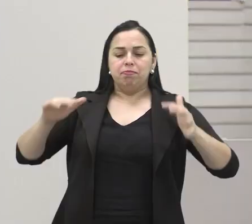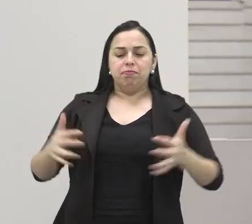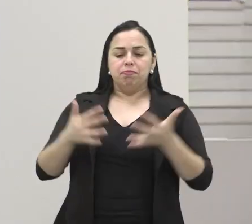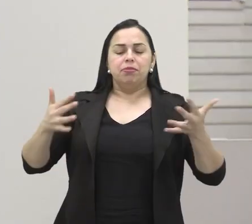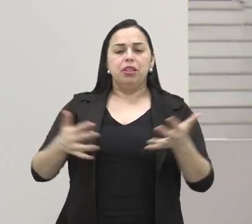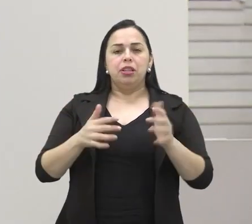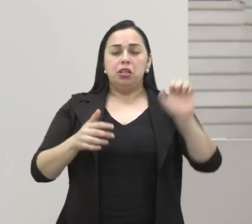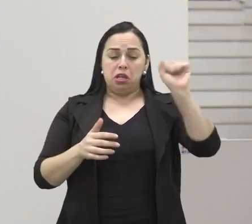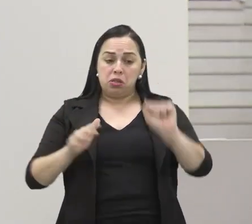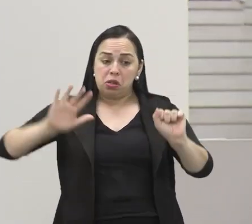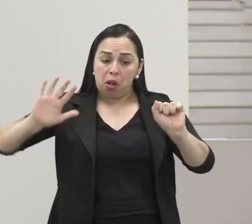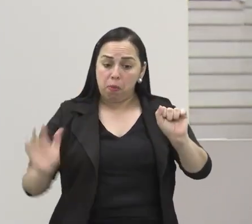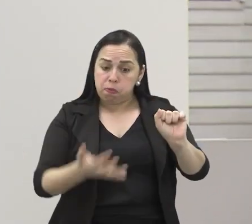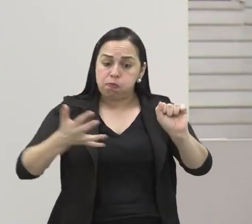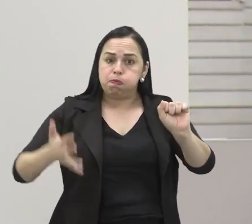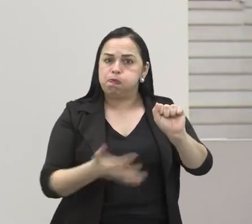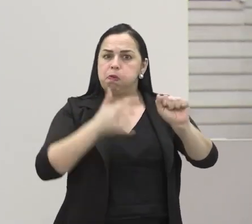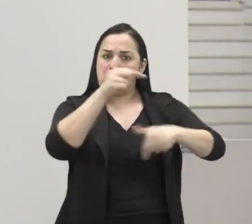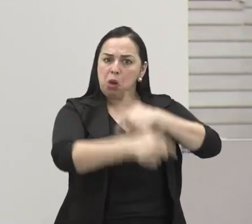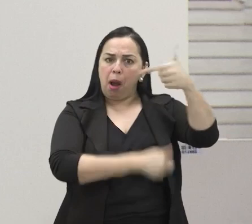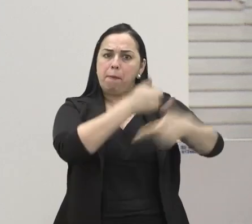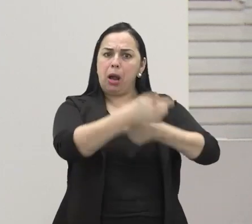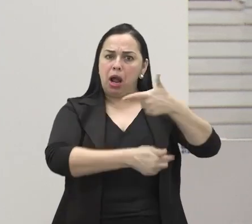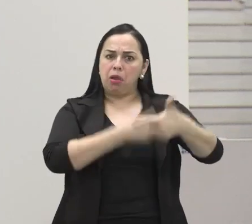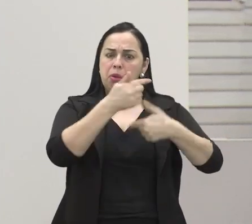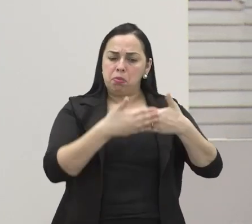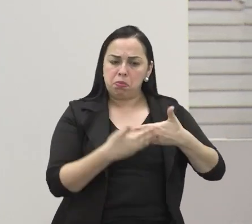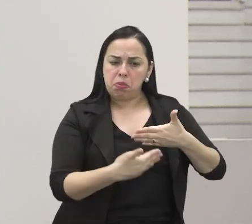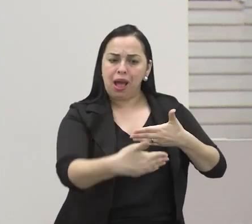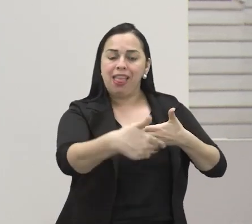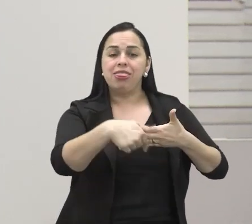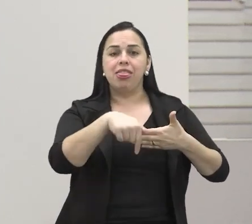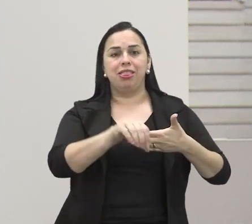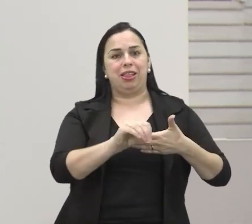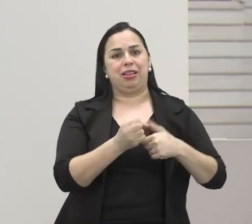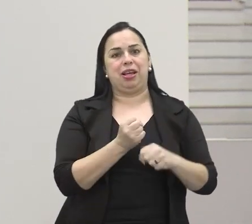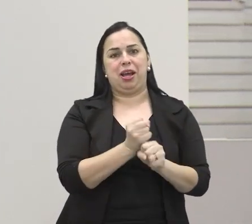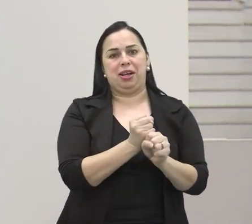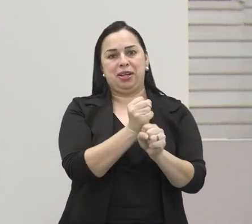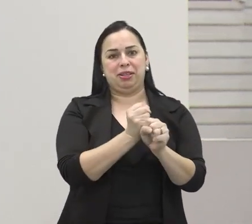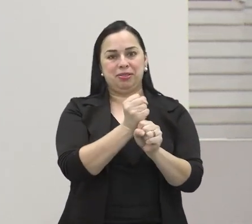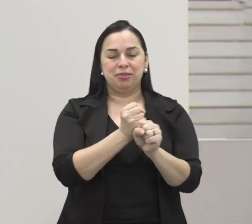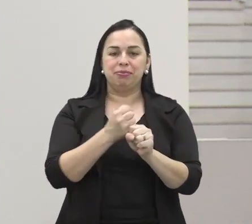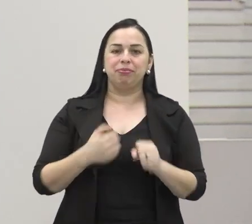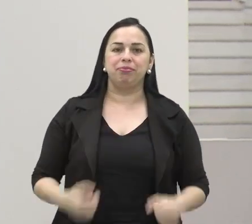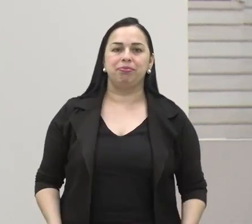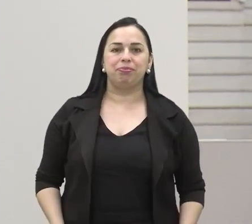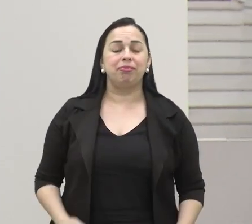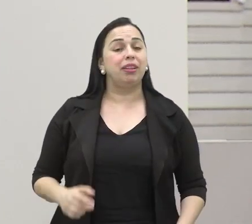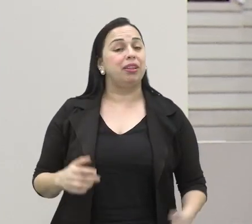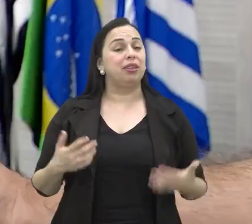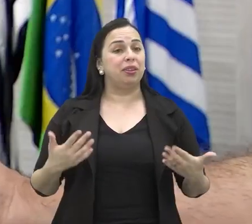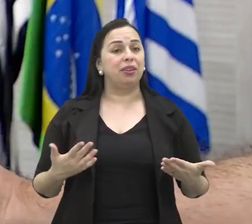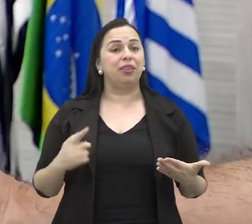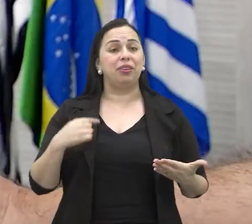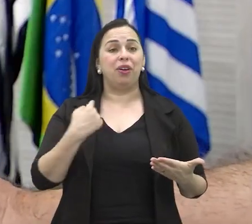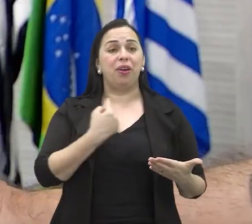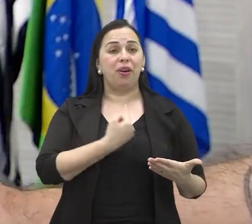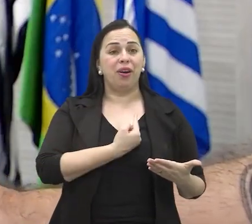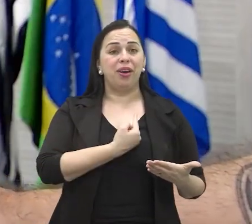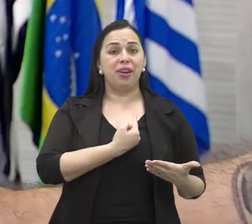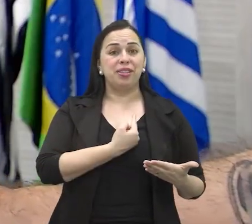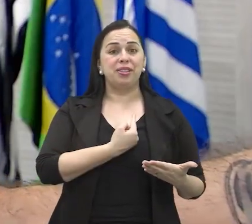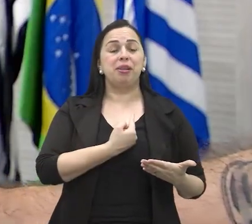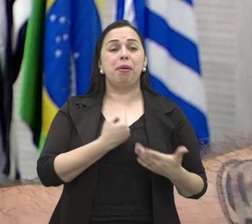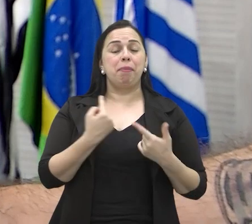mais para que a associação continue desempenhando seu trabalho pelos próximos 70 anos em São José dos Campos. A gente fala que a gente